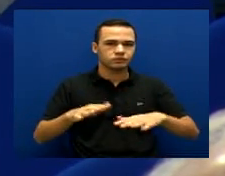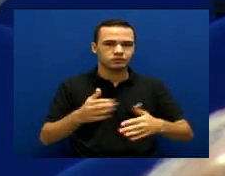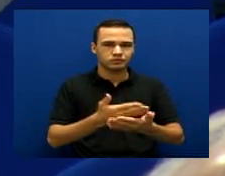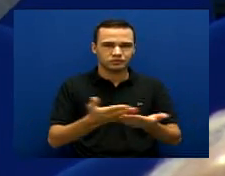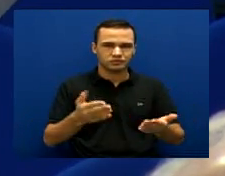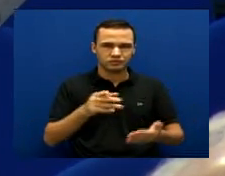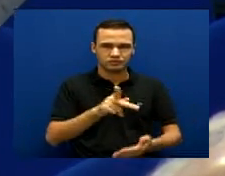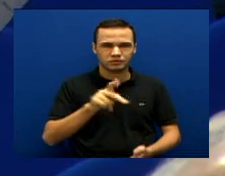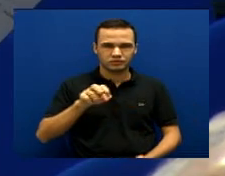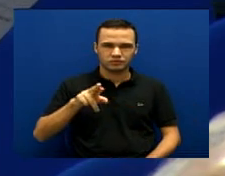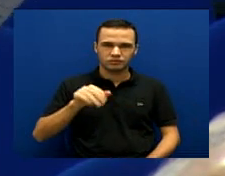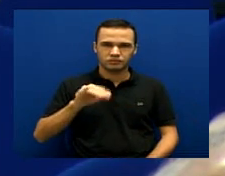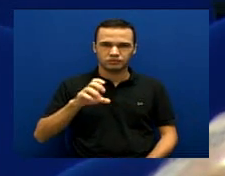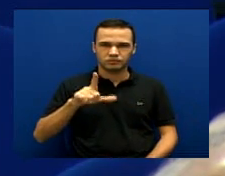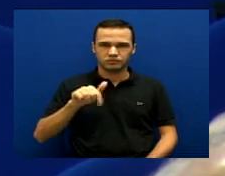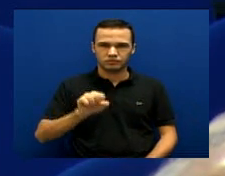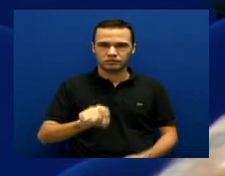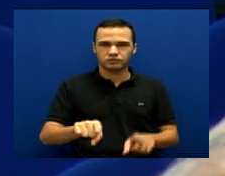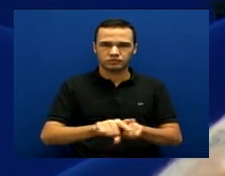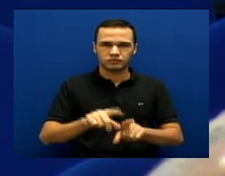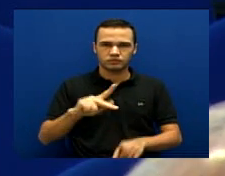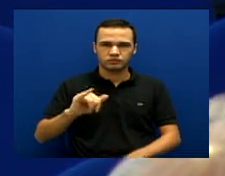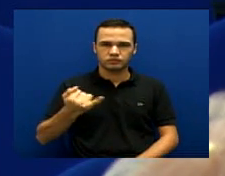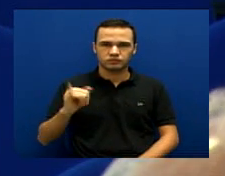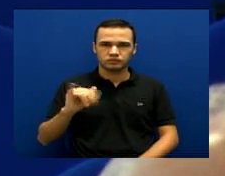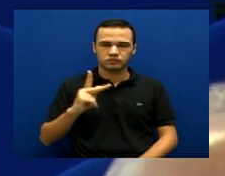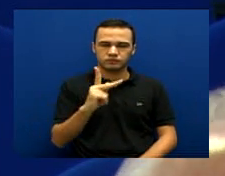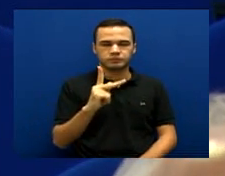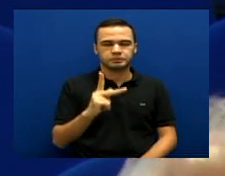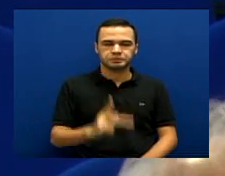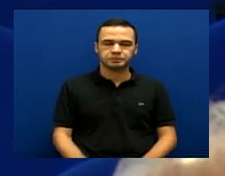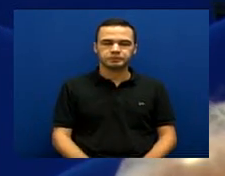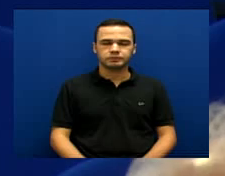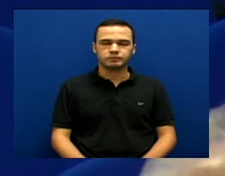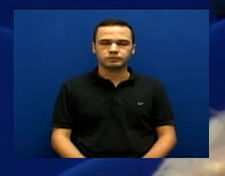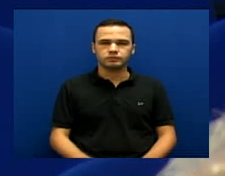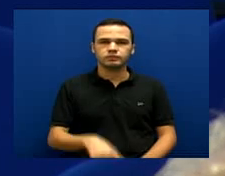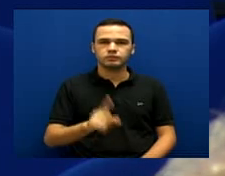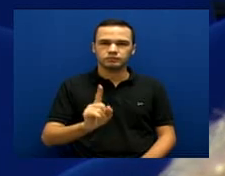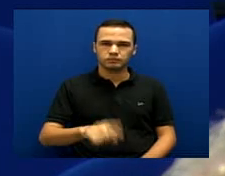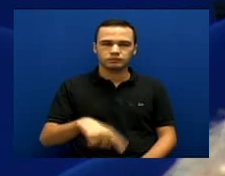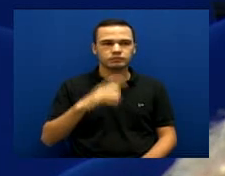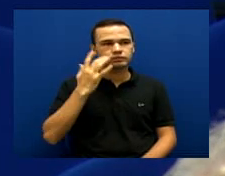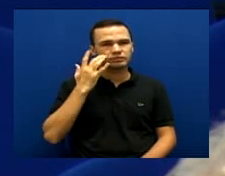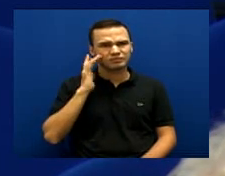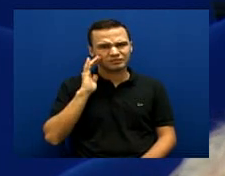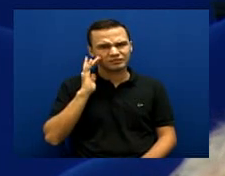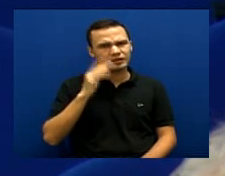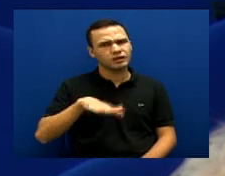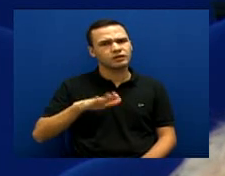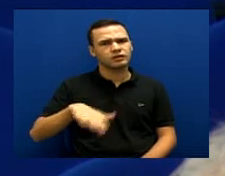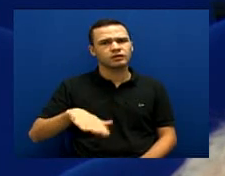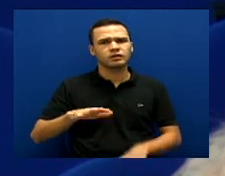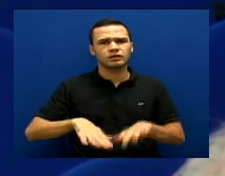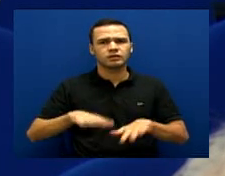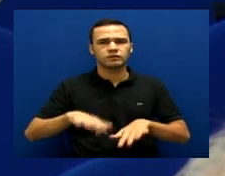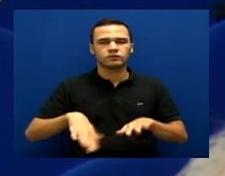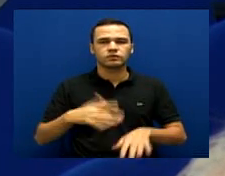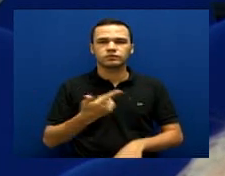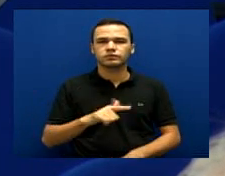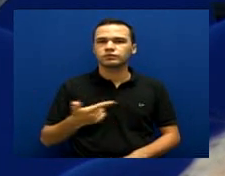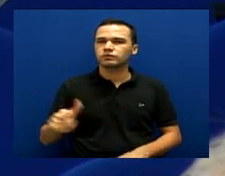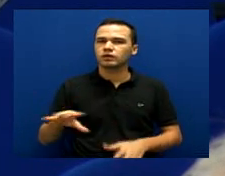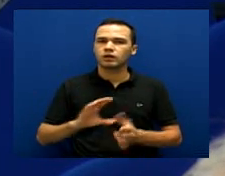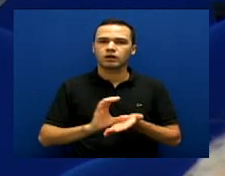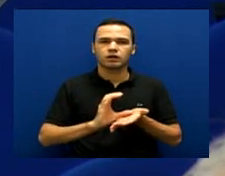péricles do do jp né que é raro em audiência nessa cama aqui as comissões